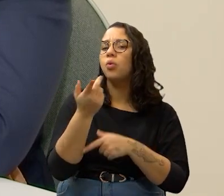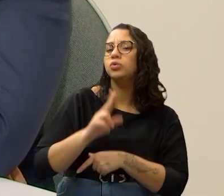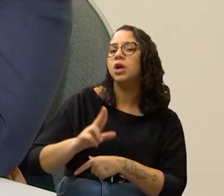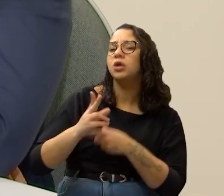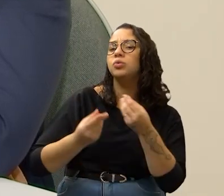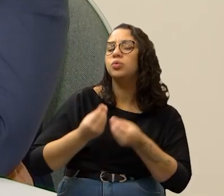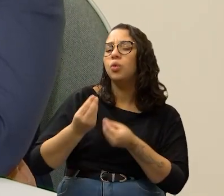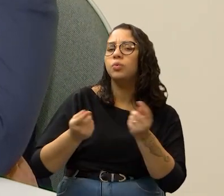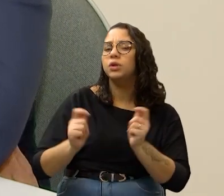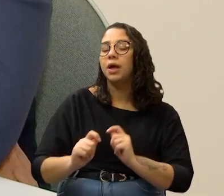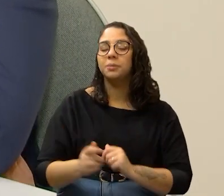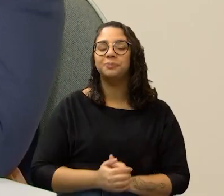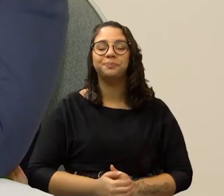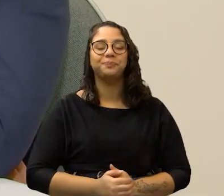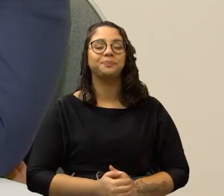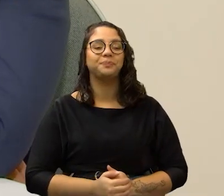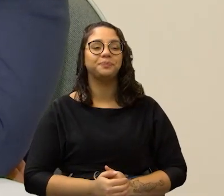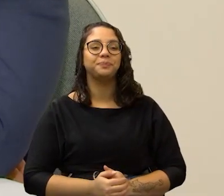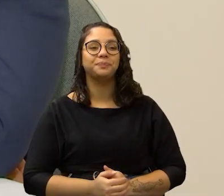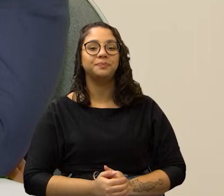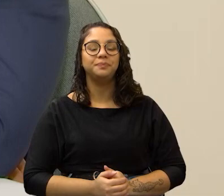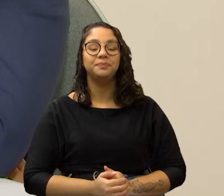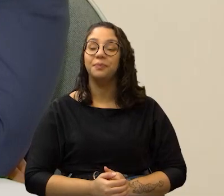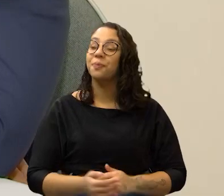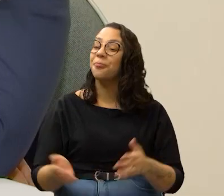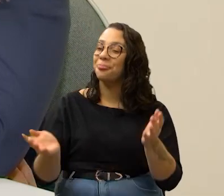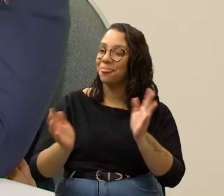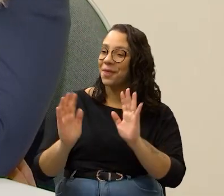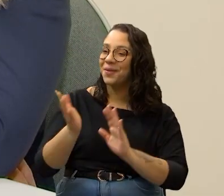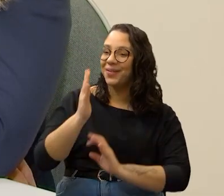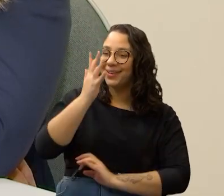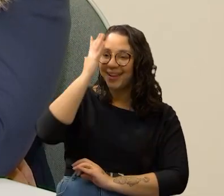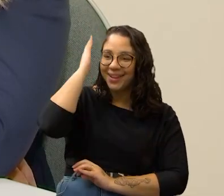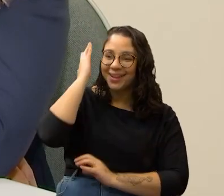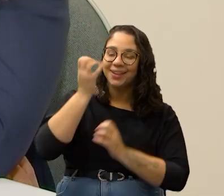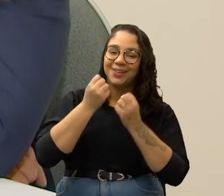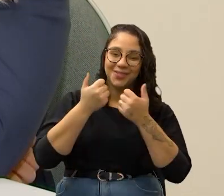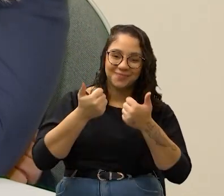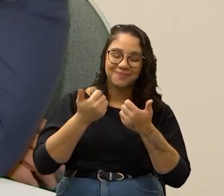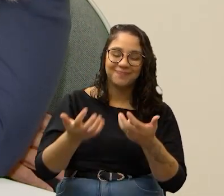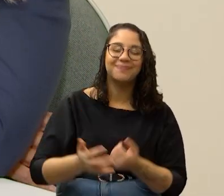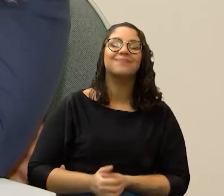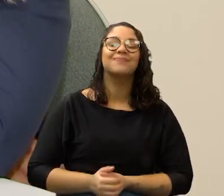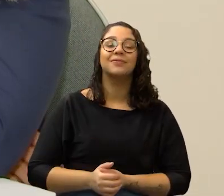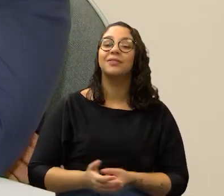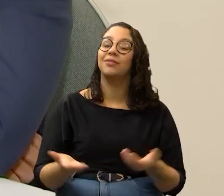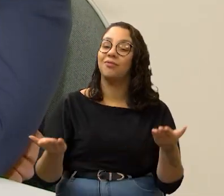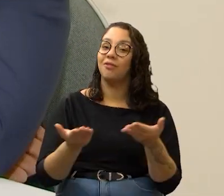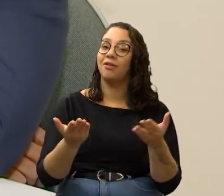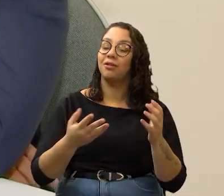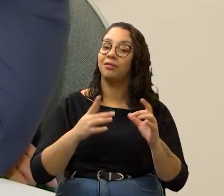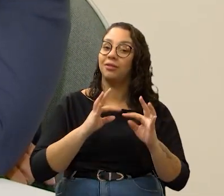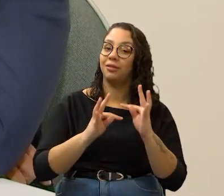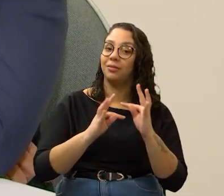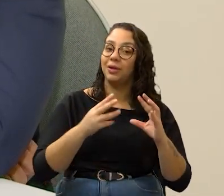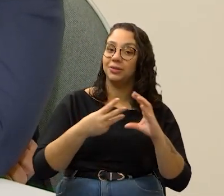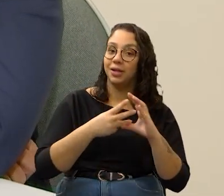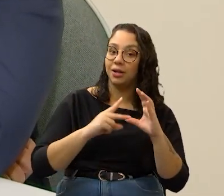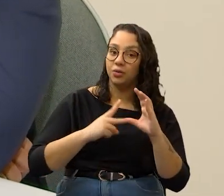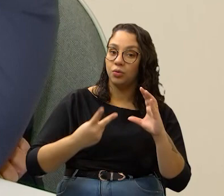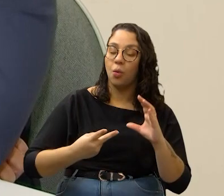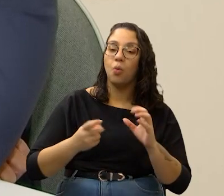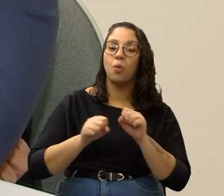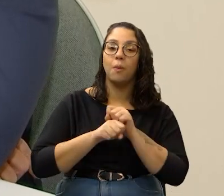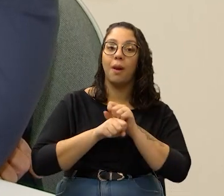animais? Oi, Dalila. Então, a terapia com células-tronco, ela vem ganhando um mercado cada vez maior,